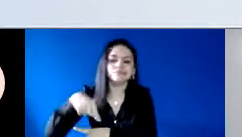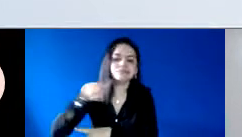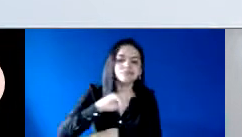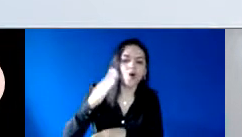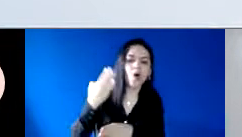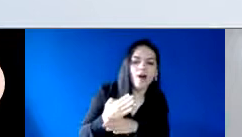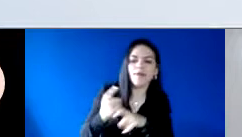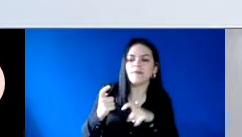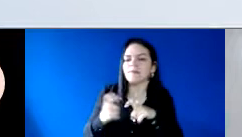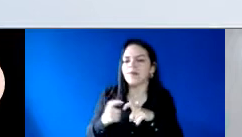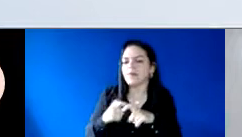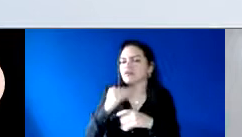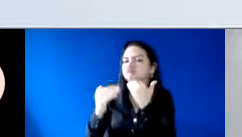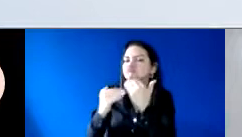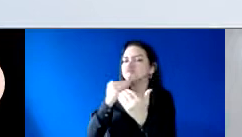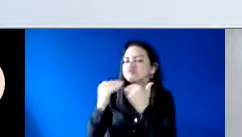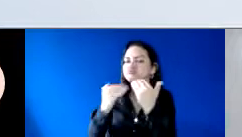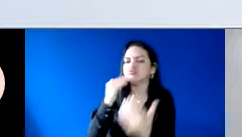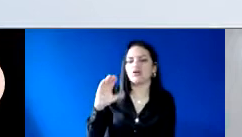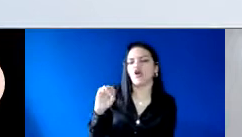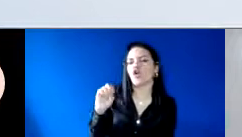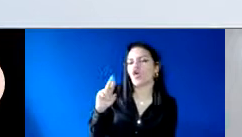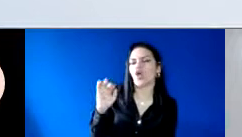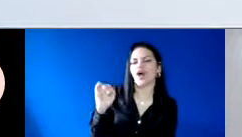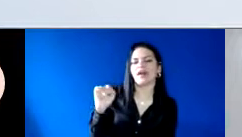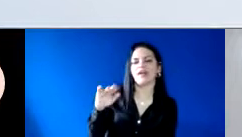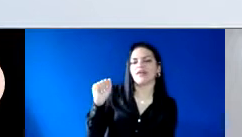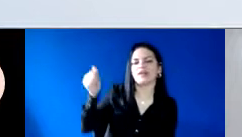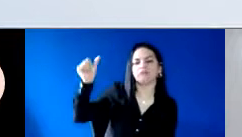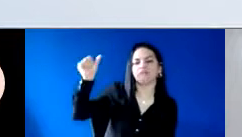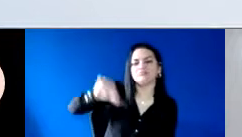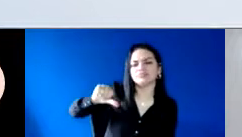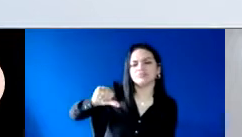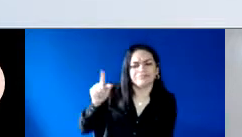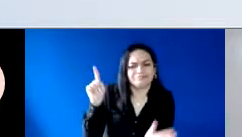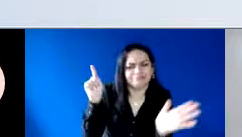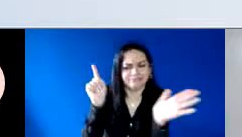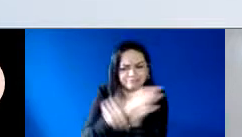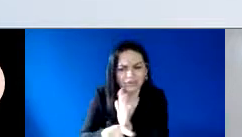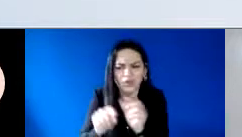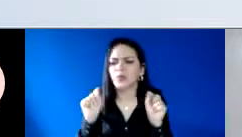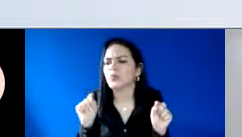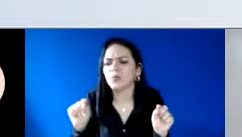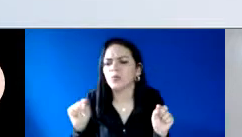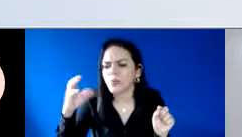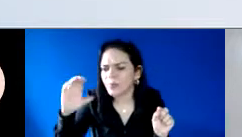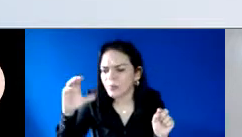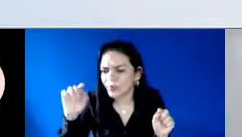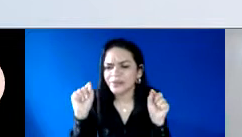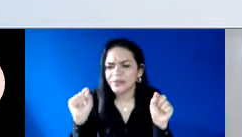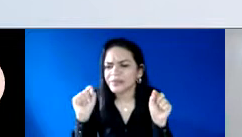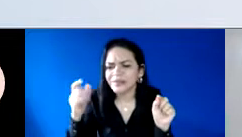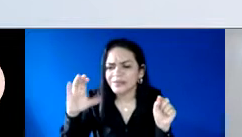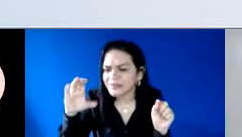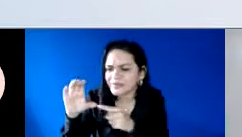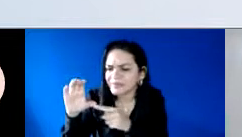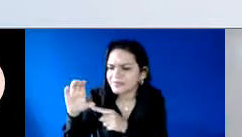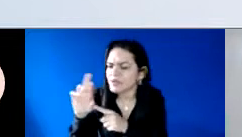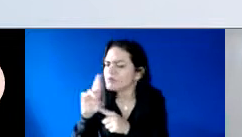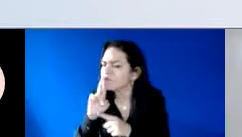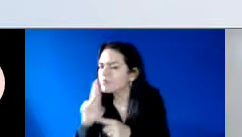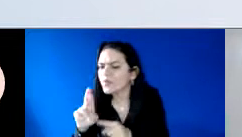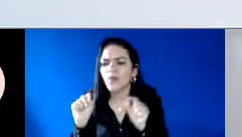nada. Então, a pergunta que não quer calar é: que ciência é essa? Que ciência é essa que dá conta disso? Que